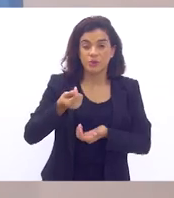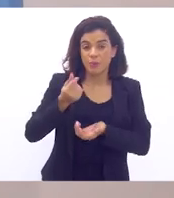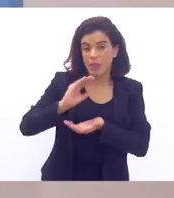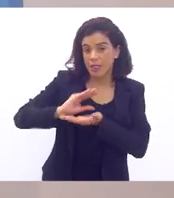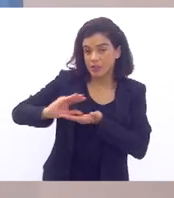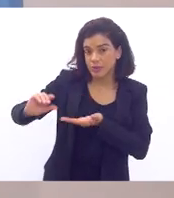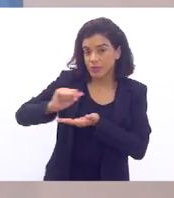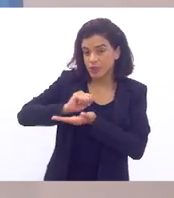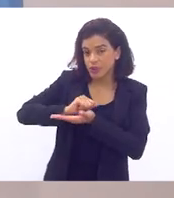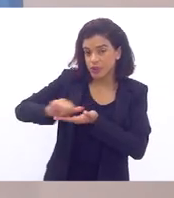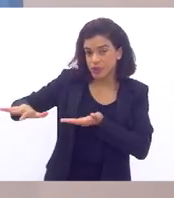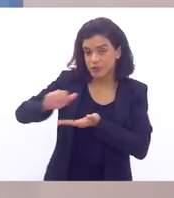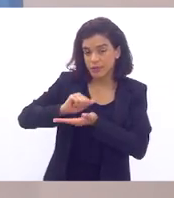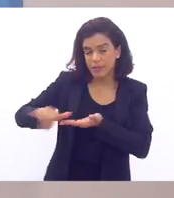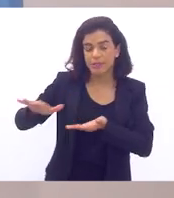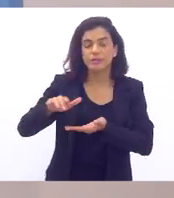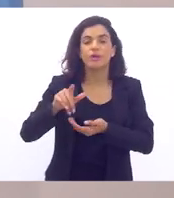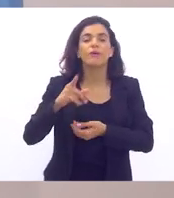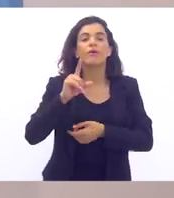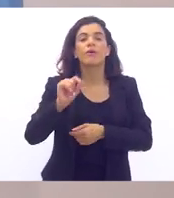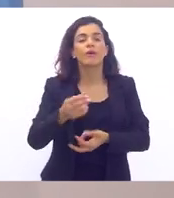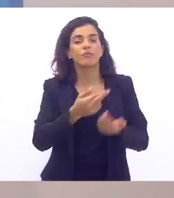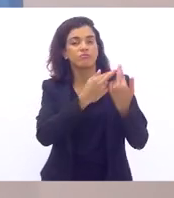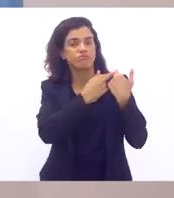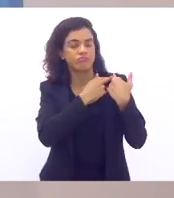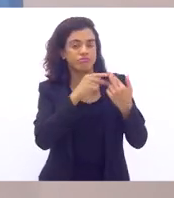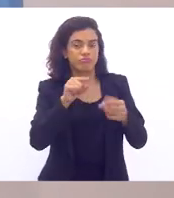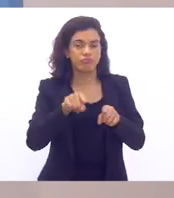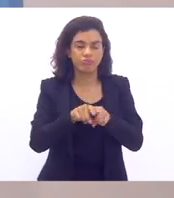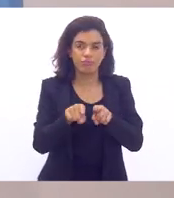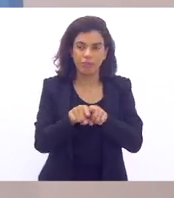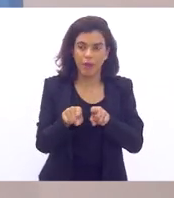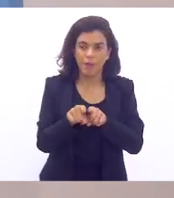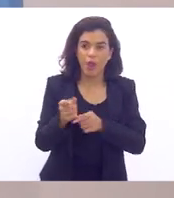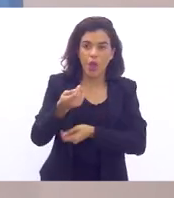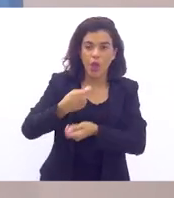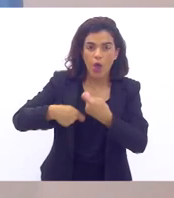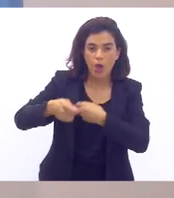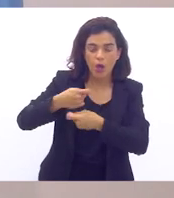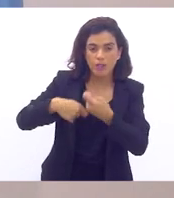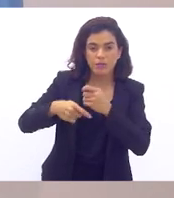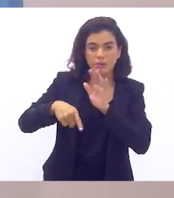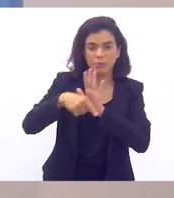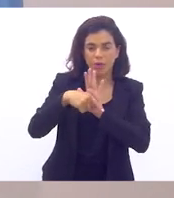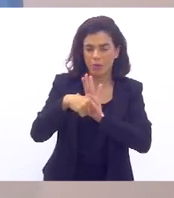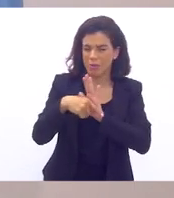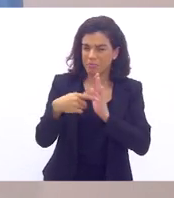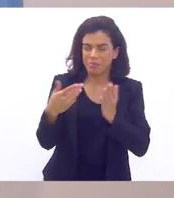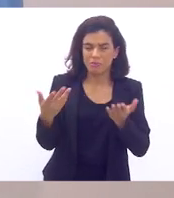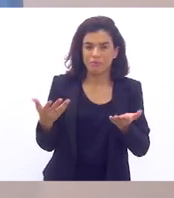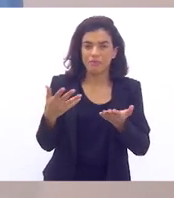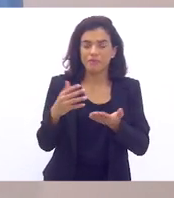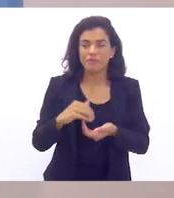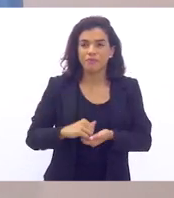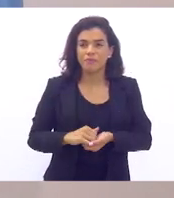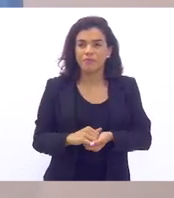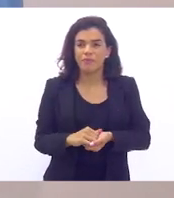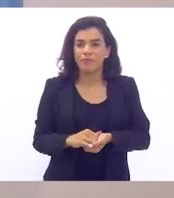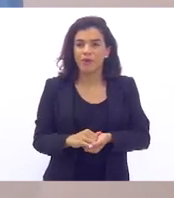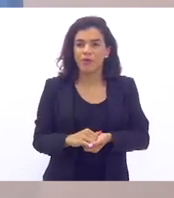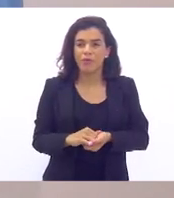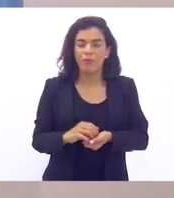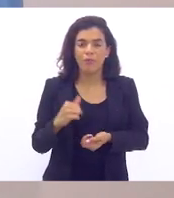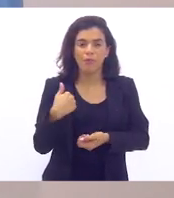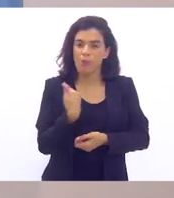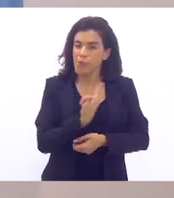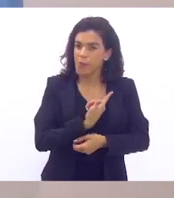execução da presente lei correrão por conta das notações orçamentárias próprias nós temos sido muito